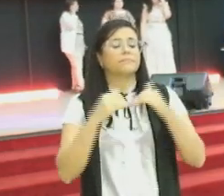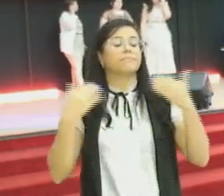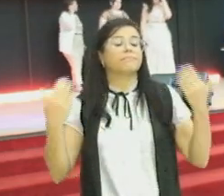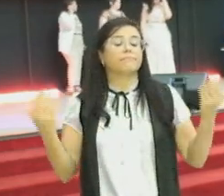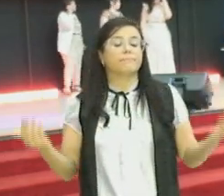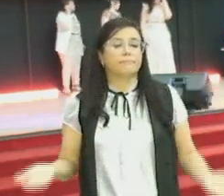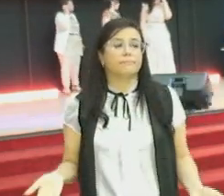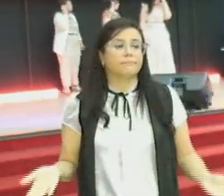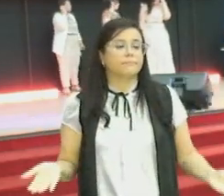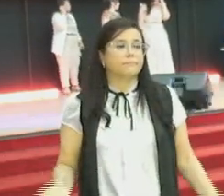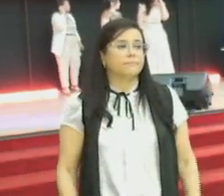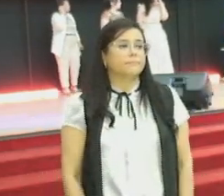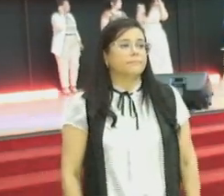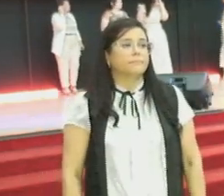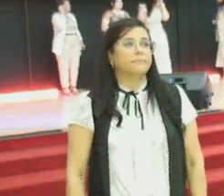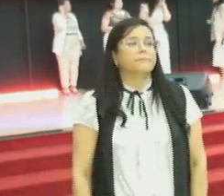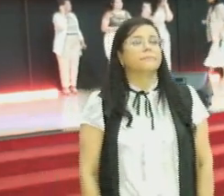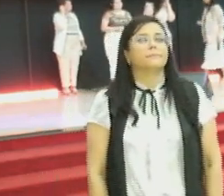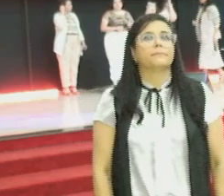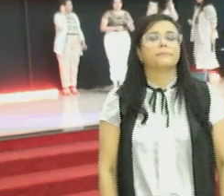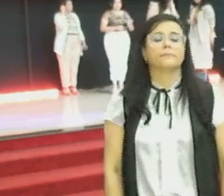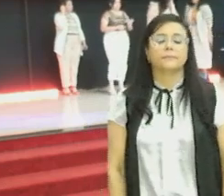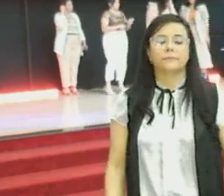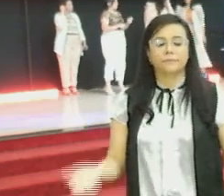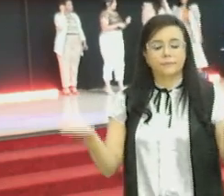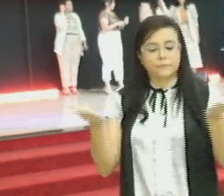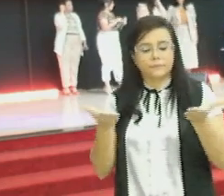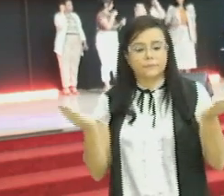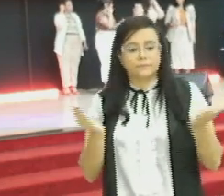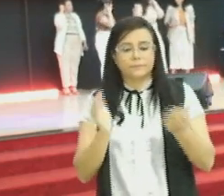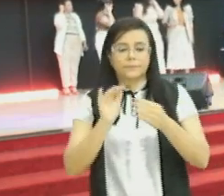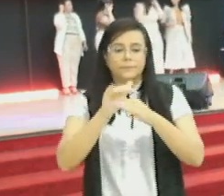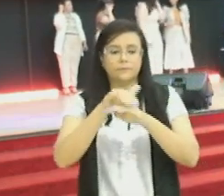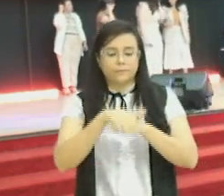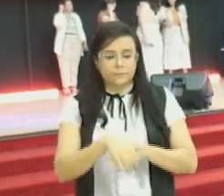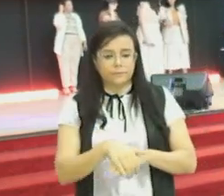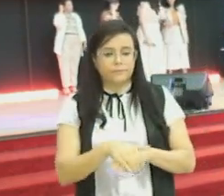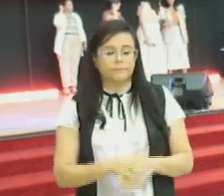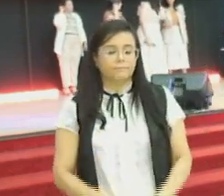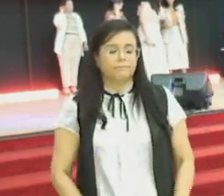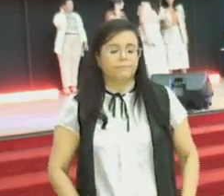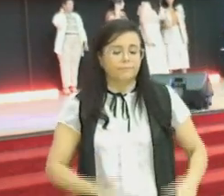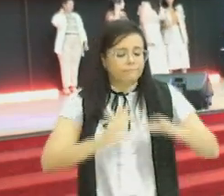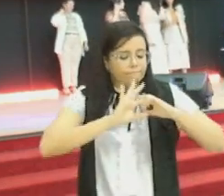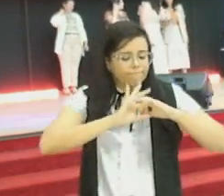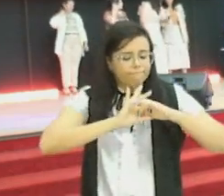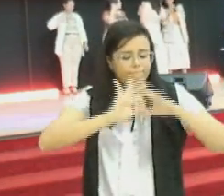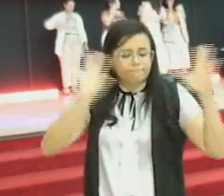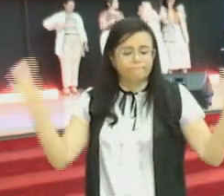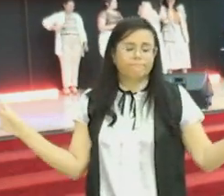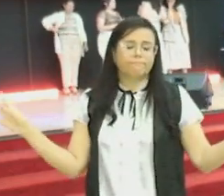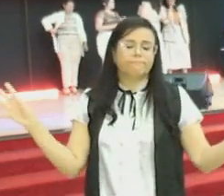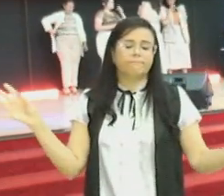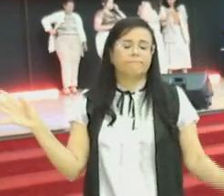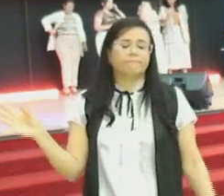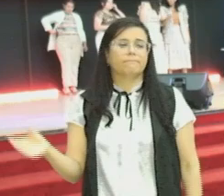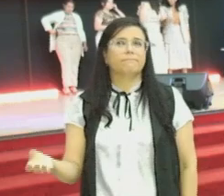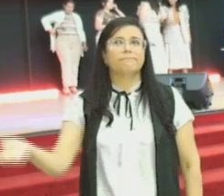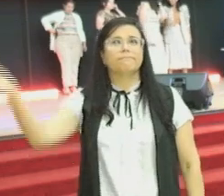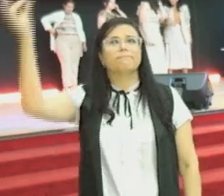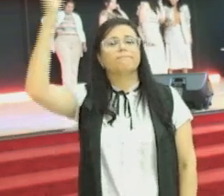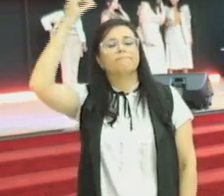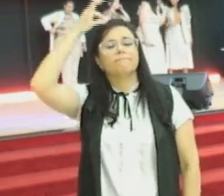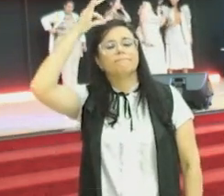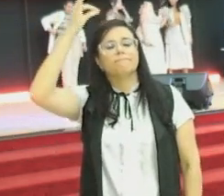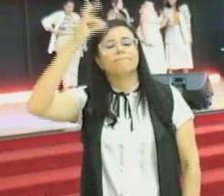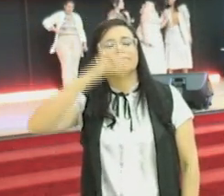perdoar. Hoje à noite, deixe que o Espírito Santo toque em você.